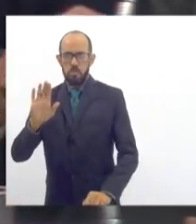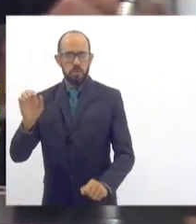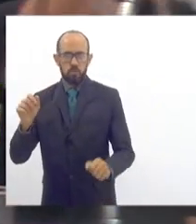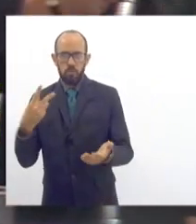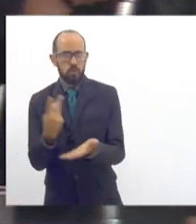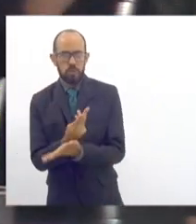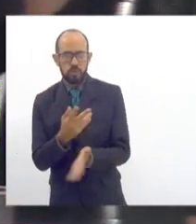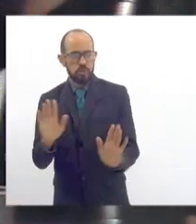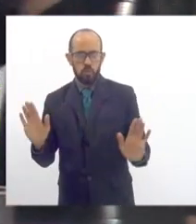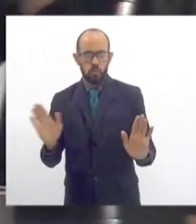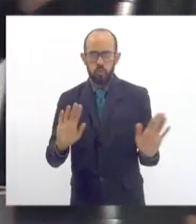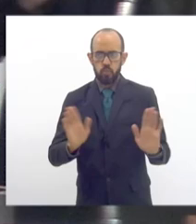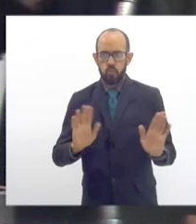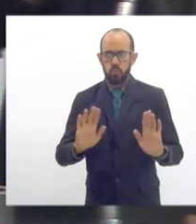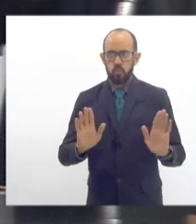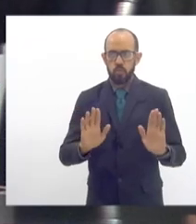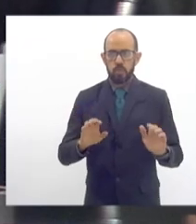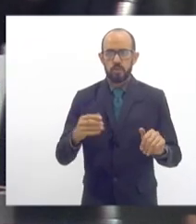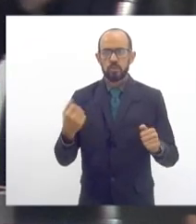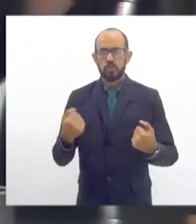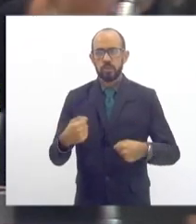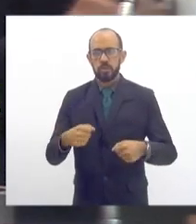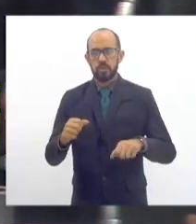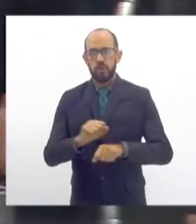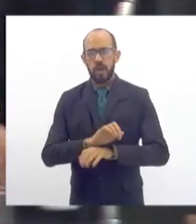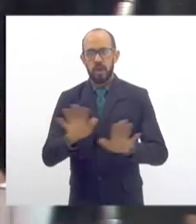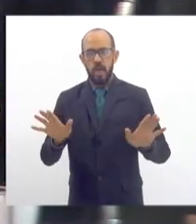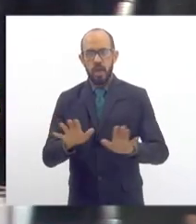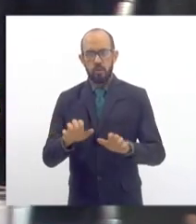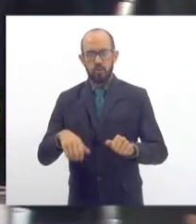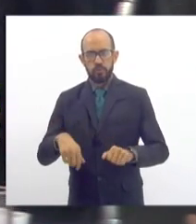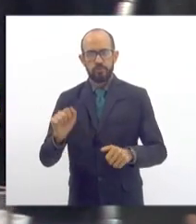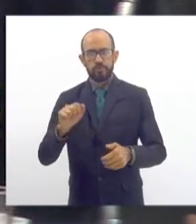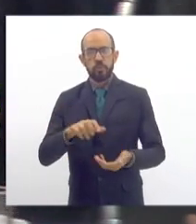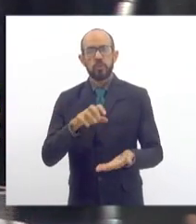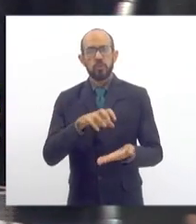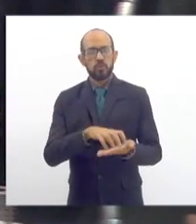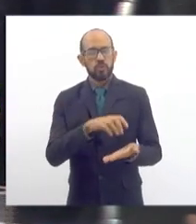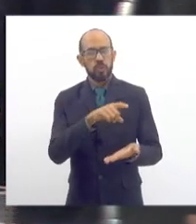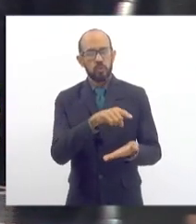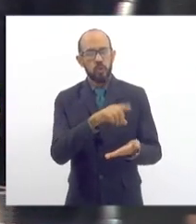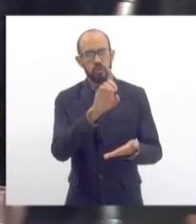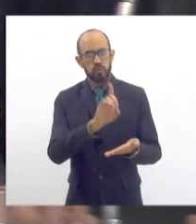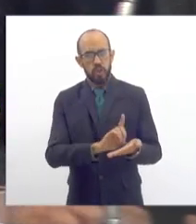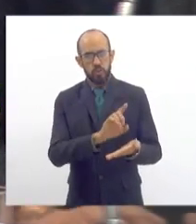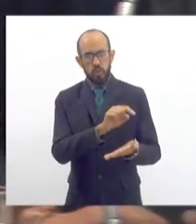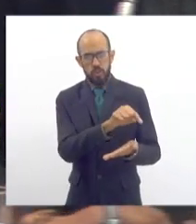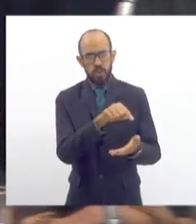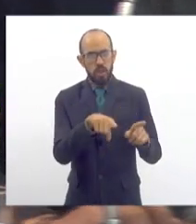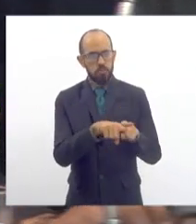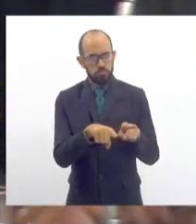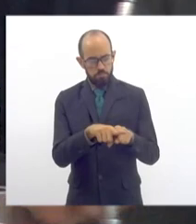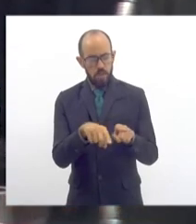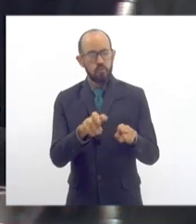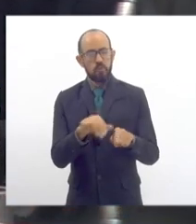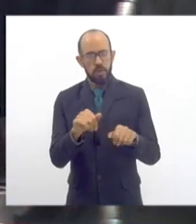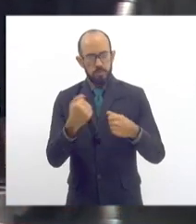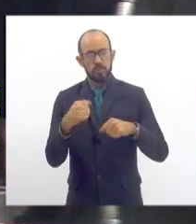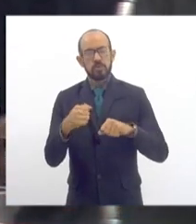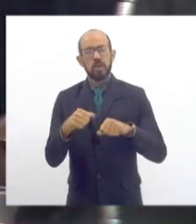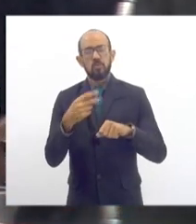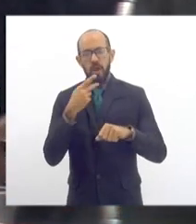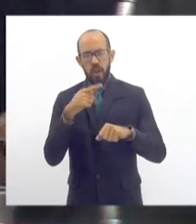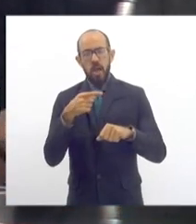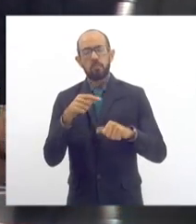audiência pública tendo claro isso. É, a direção do órgão vai poder falar o cronograma que fez, se não me engano, na quarta-feira da semana passada encaminhou para a